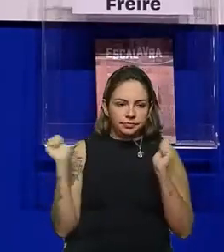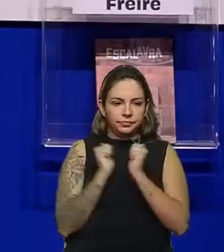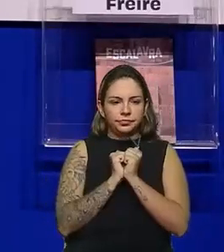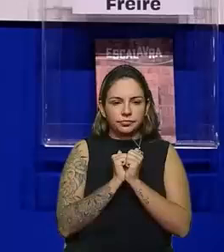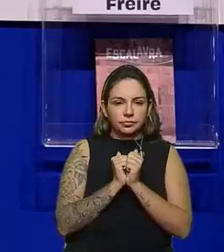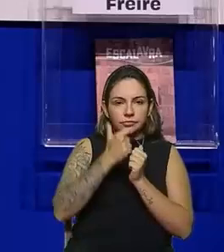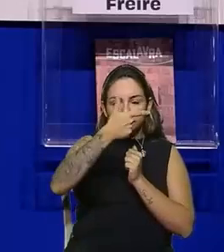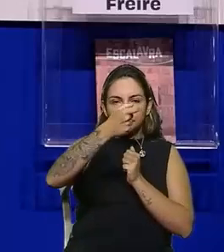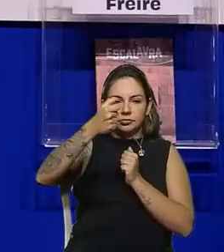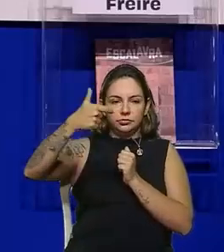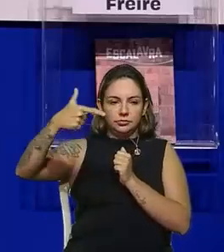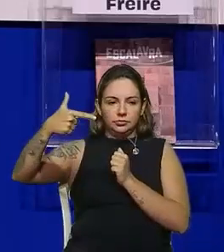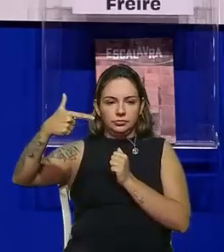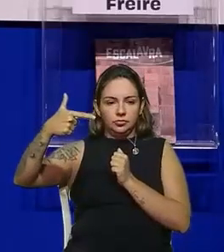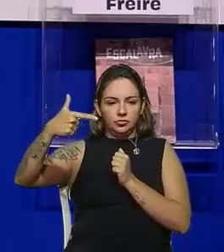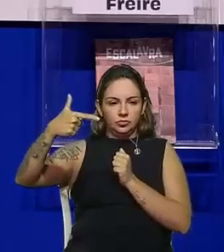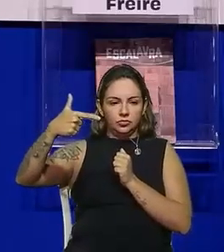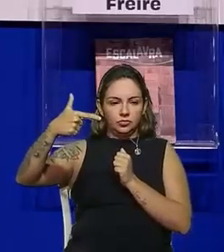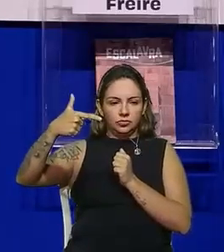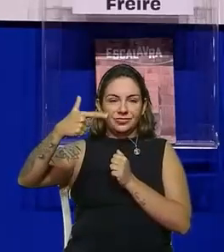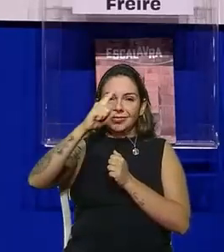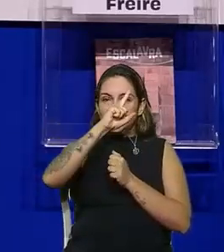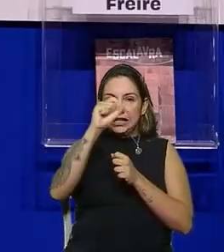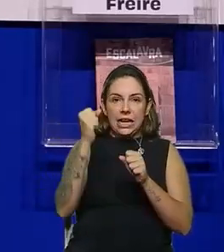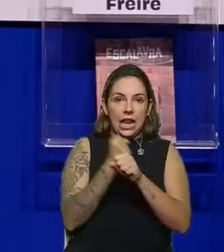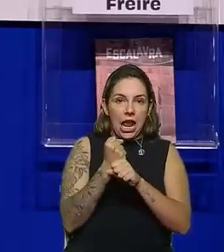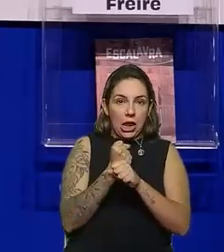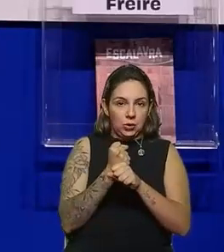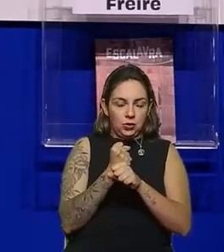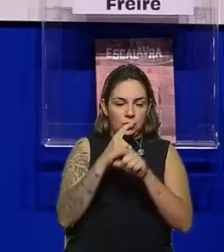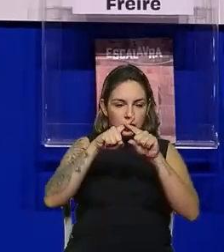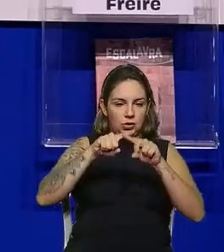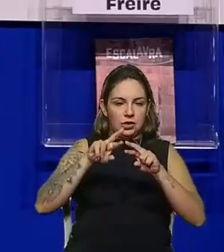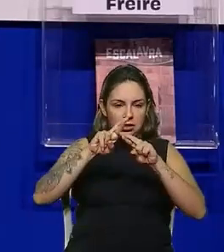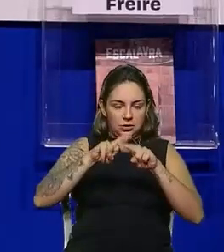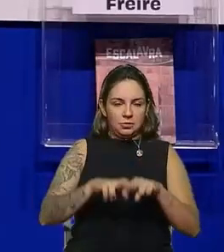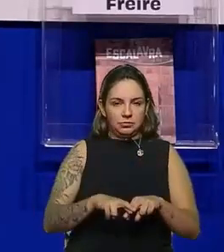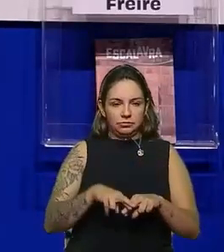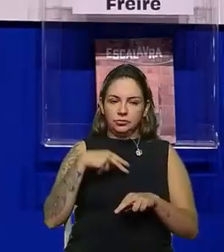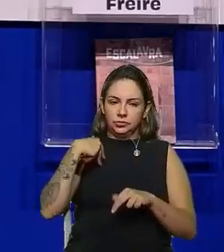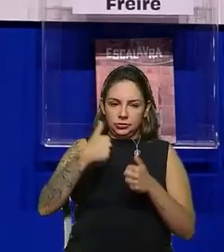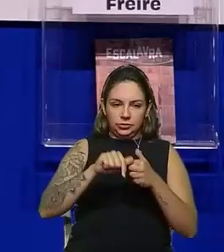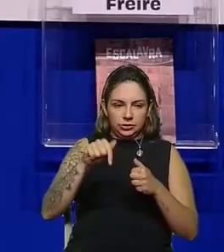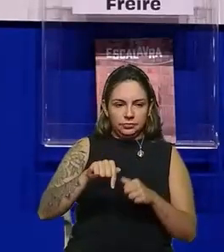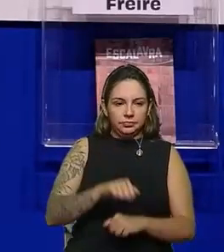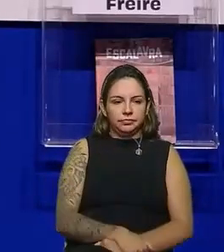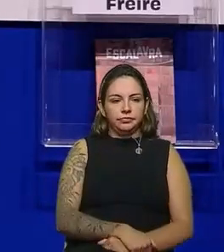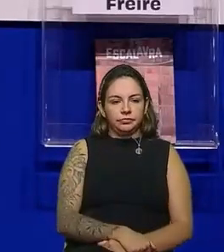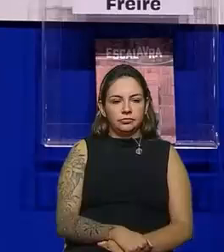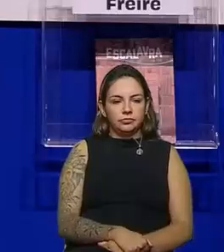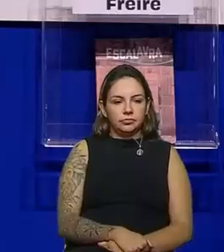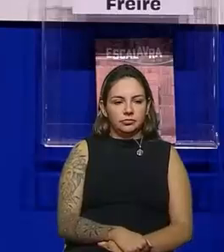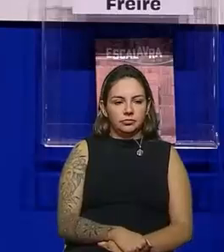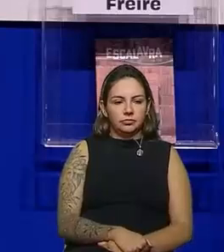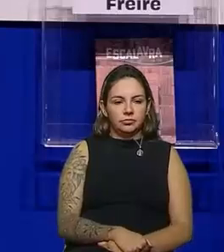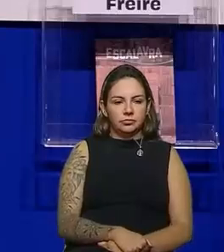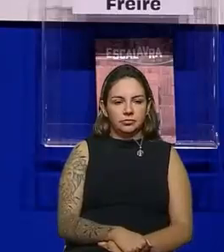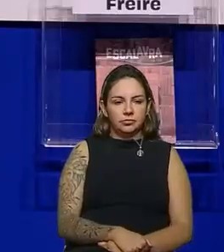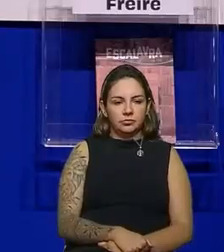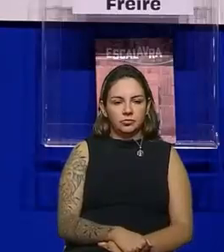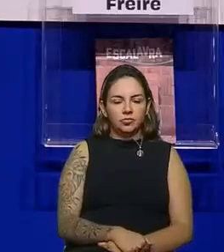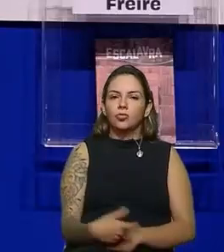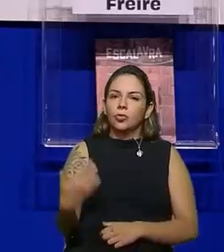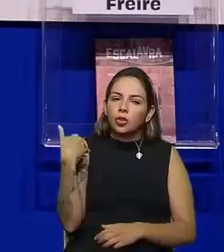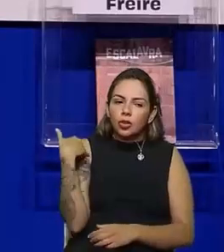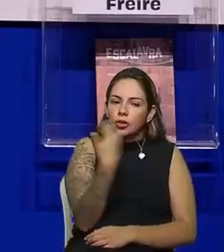isso em 2002, no centenário de Carlos. Centenário dele, nós estávamos aqui em Itabira, e eu e Pedro chegamos